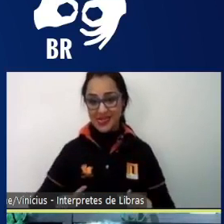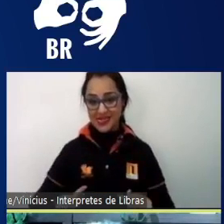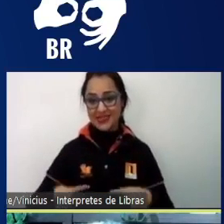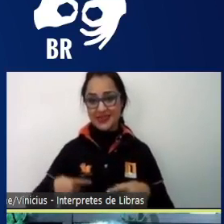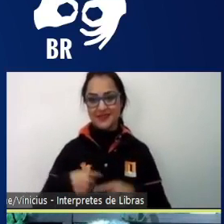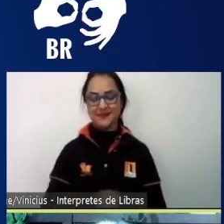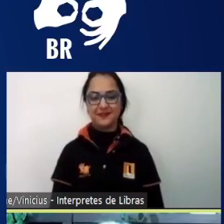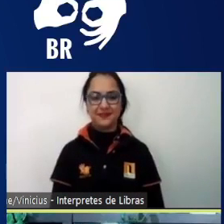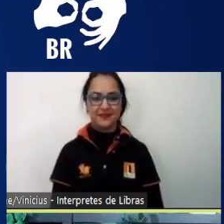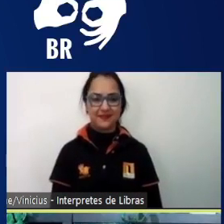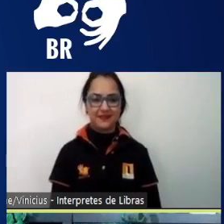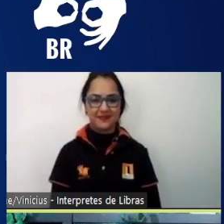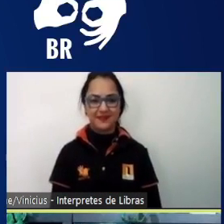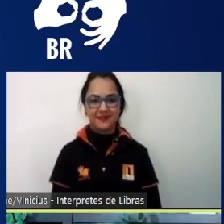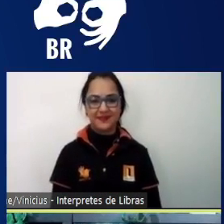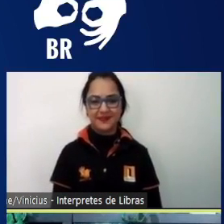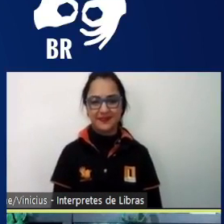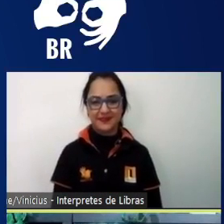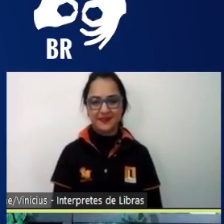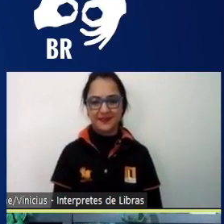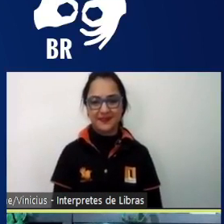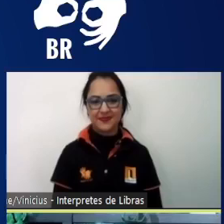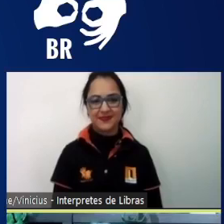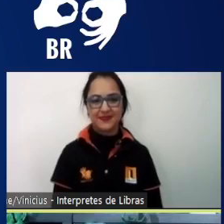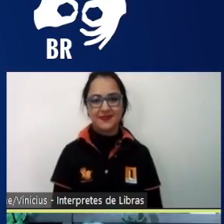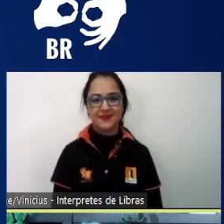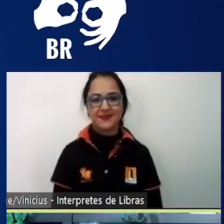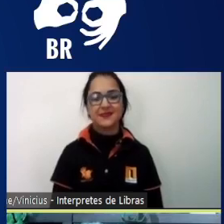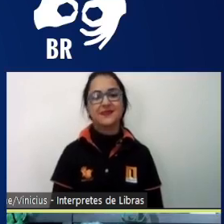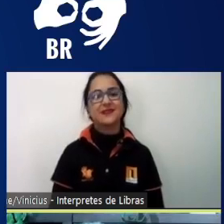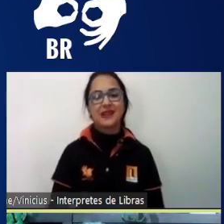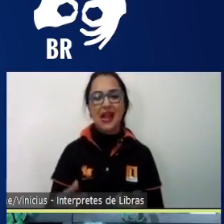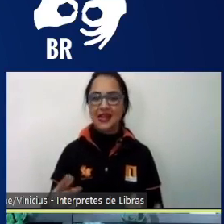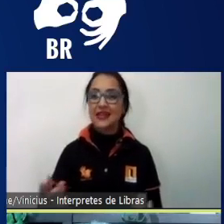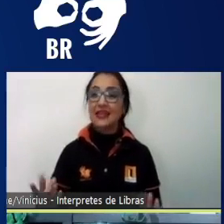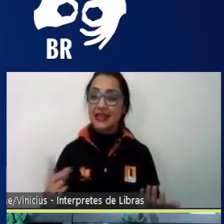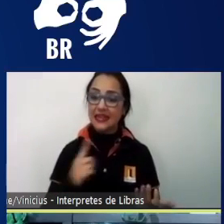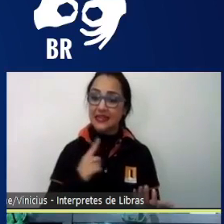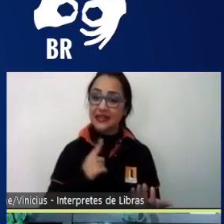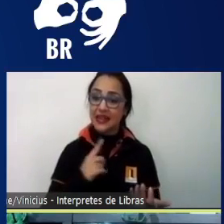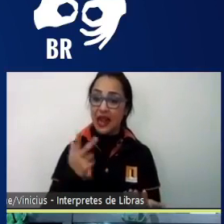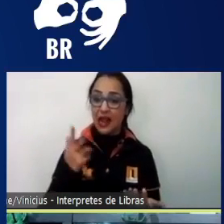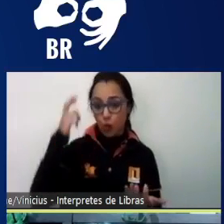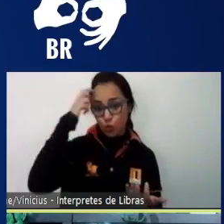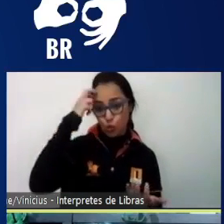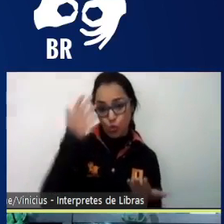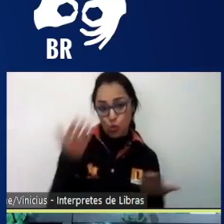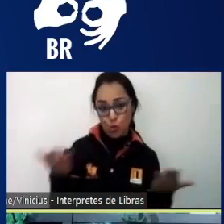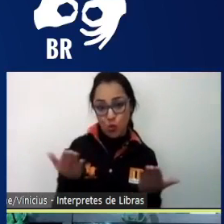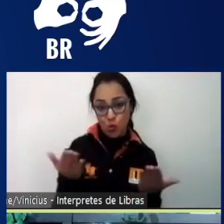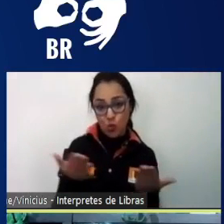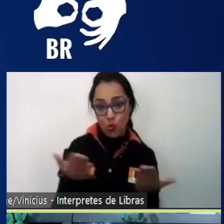influenciado pela cultura atual, mas permanece ainda confinado